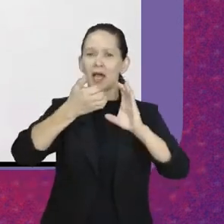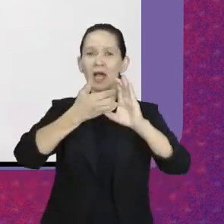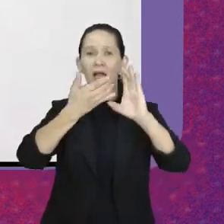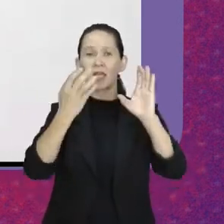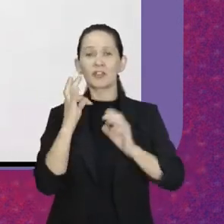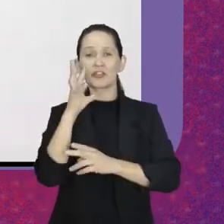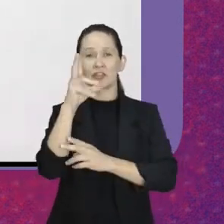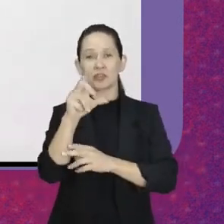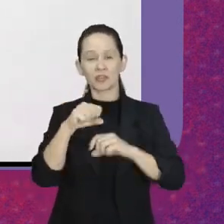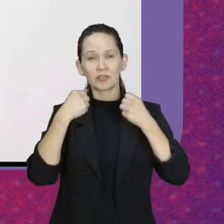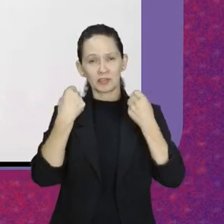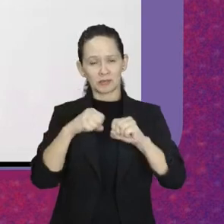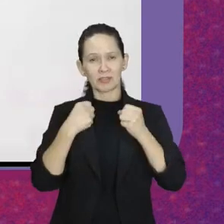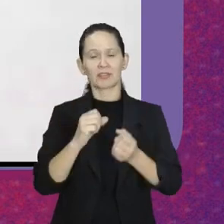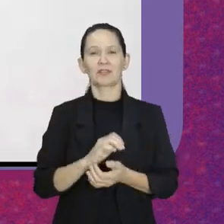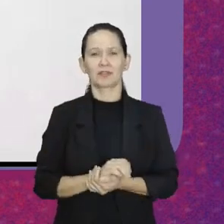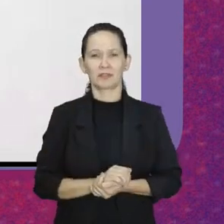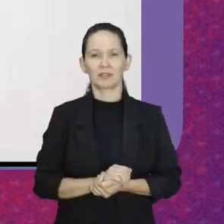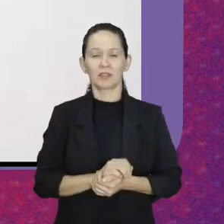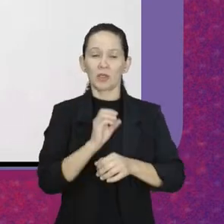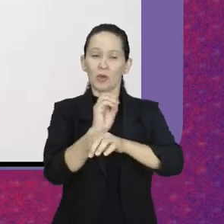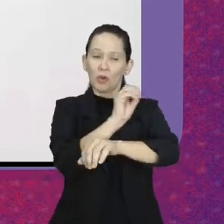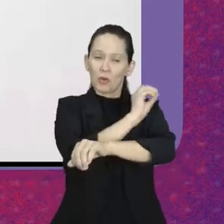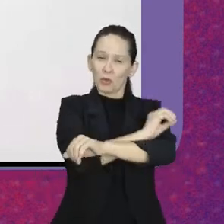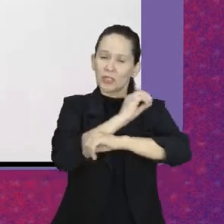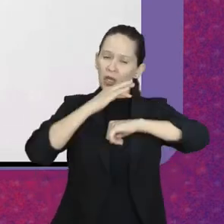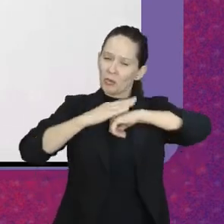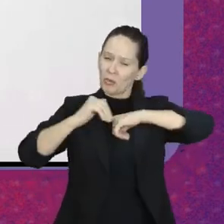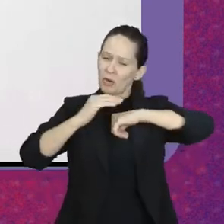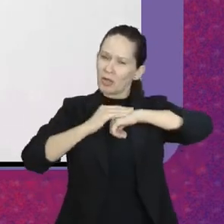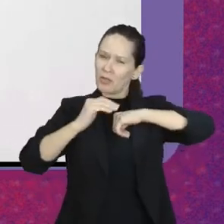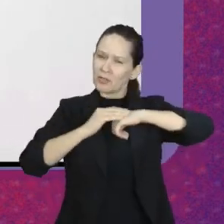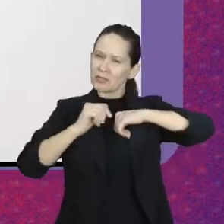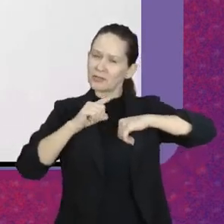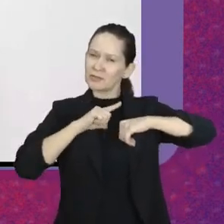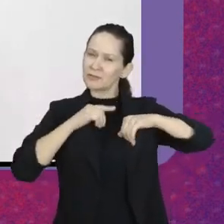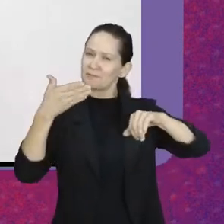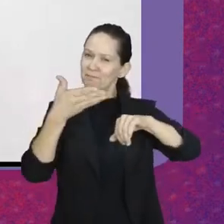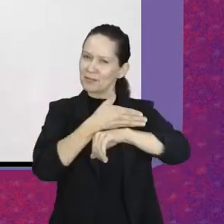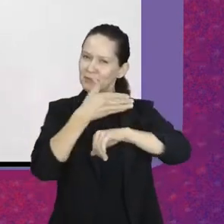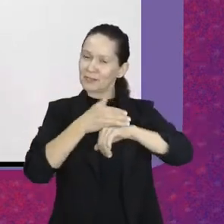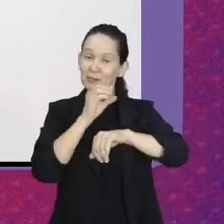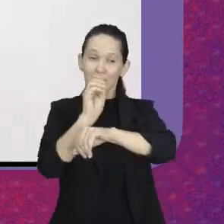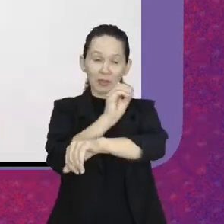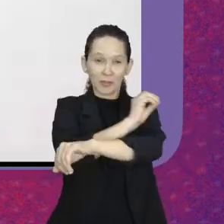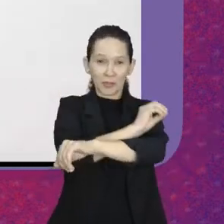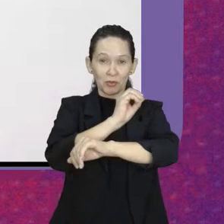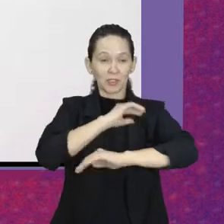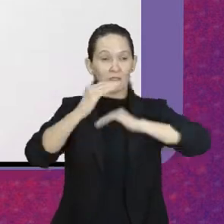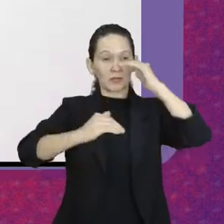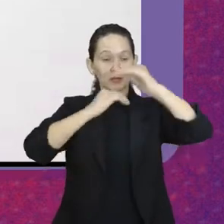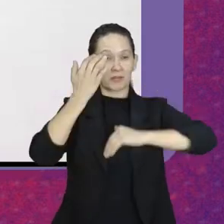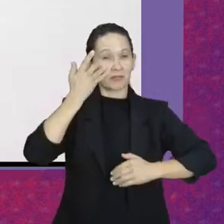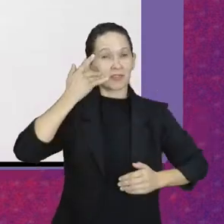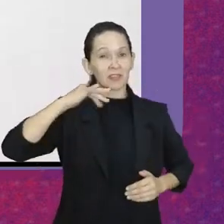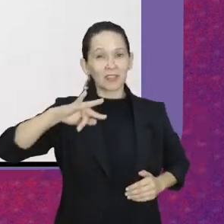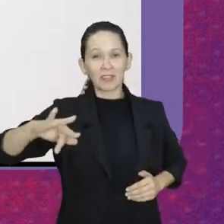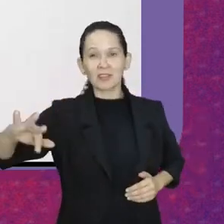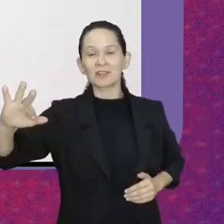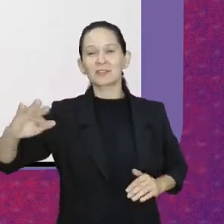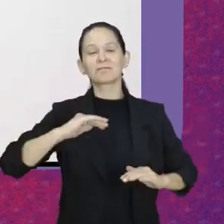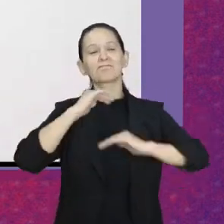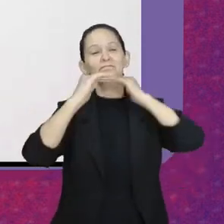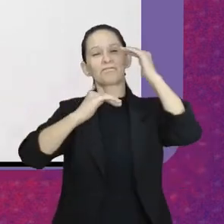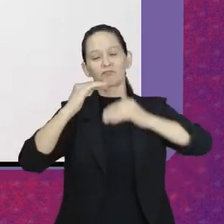né, do cuidado afetivo relacional que envolve, do cuidado com o desenvolvimento infantil.